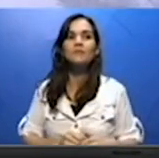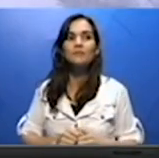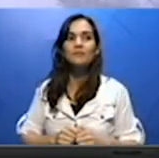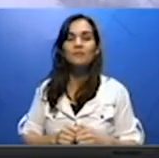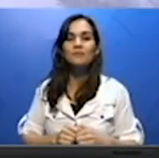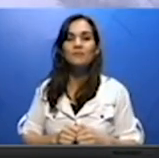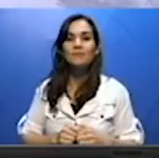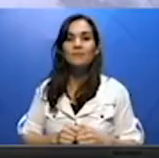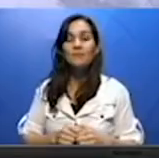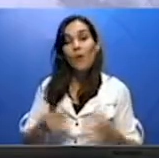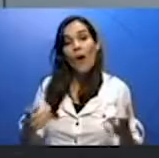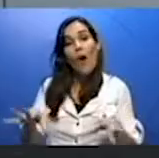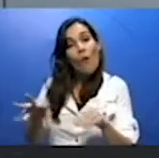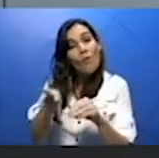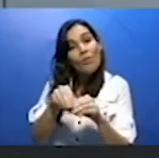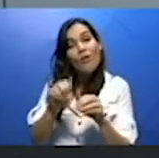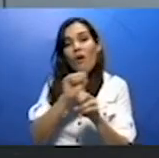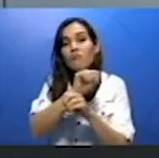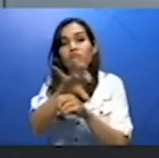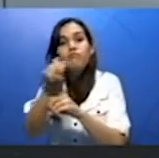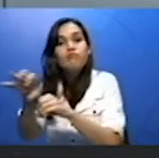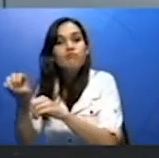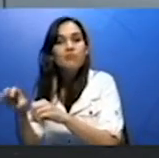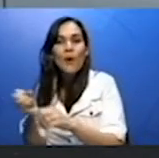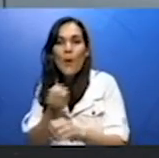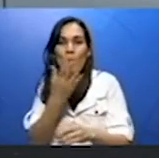a qual Esse era o conteúdo que eu queria ter transmitido Bons estudos